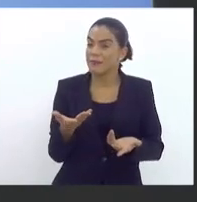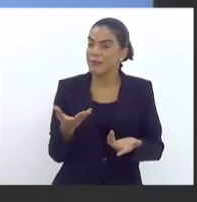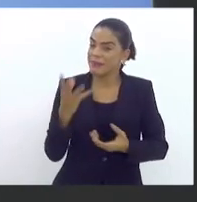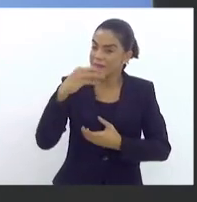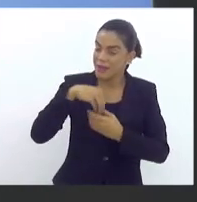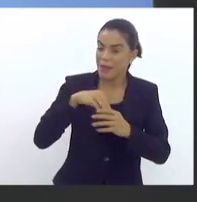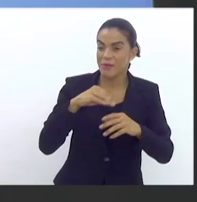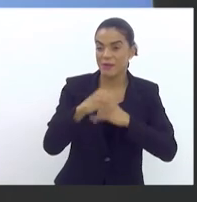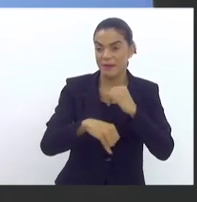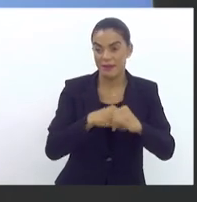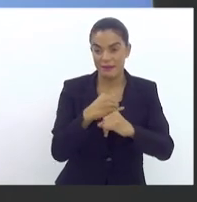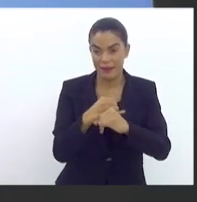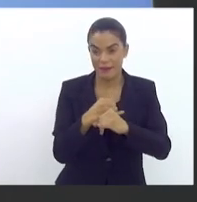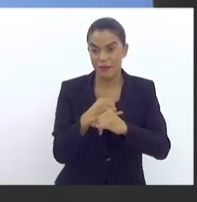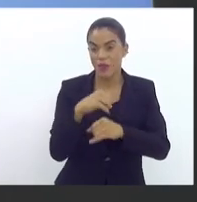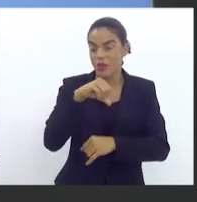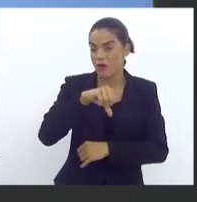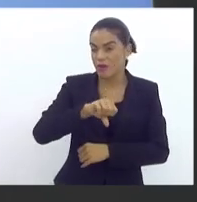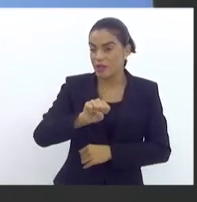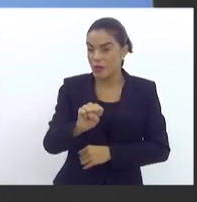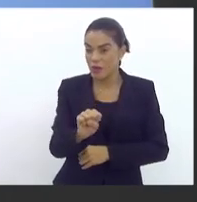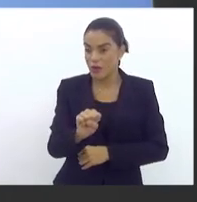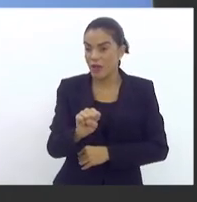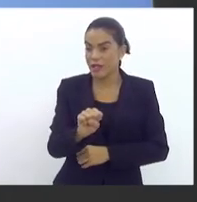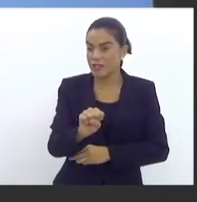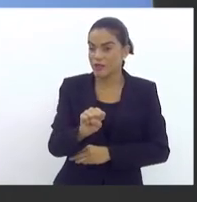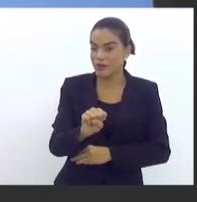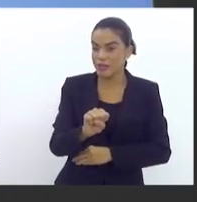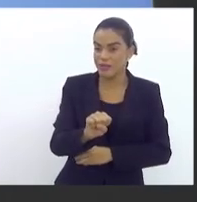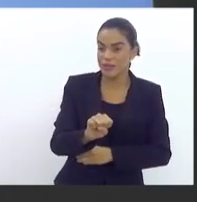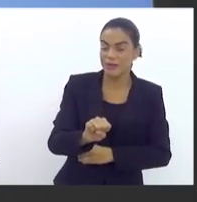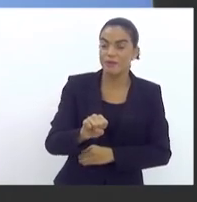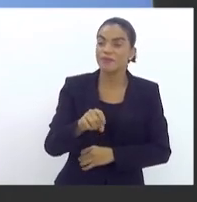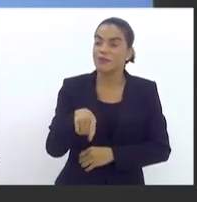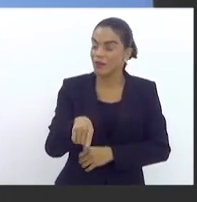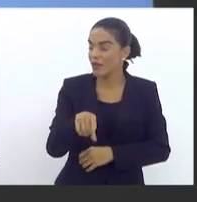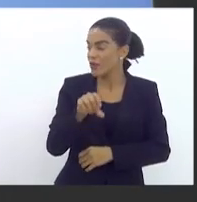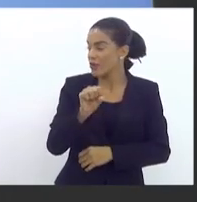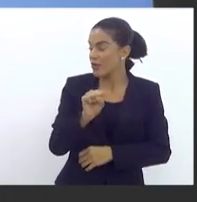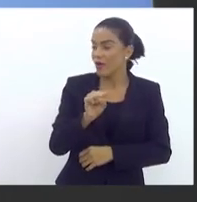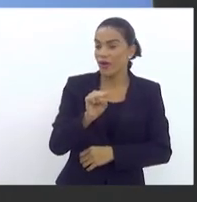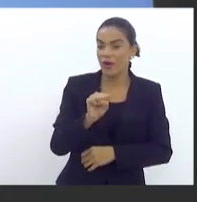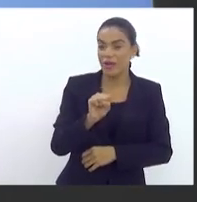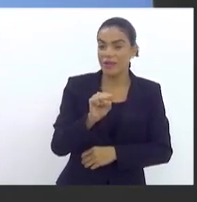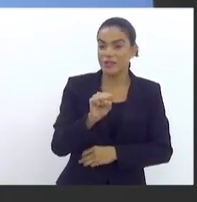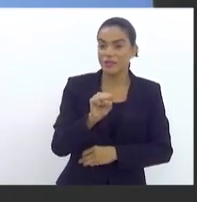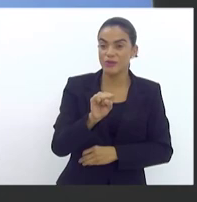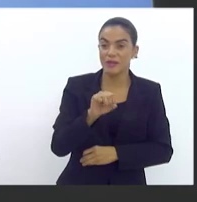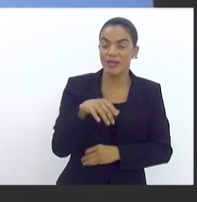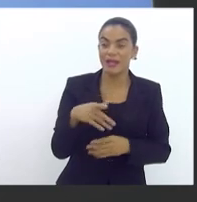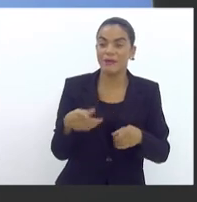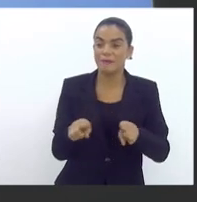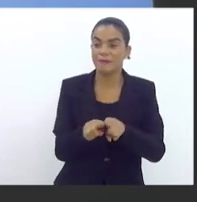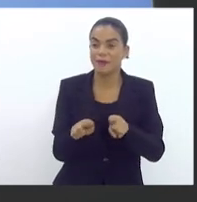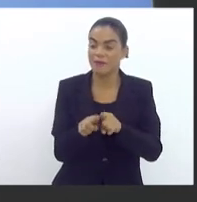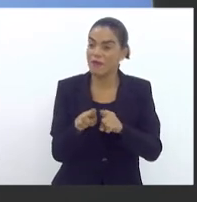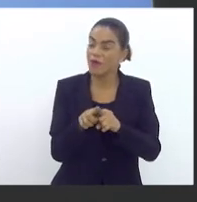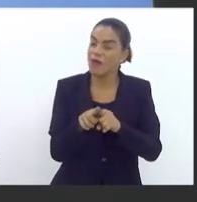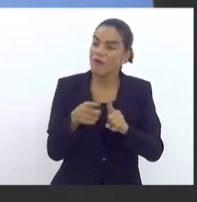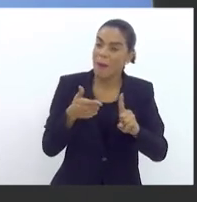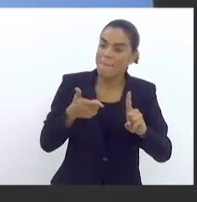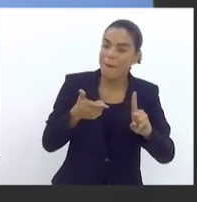internet foram vítimas do universo 80% foram atacadas na internet e não no mundo virtual